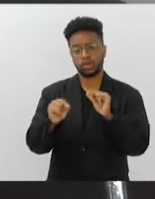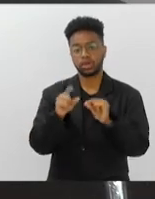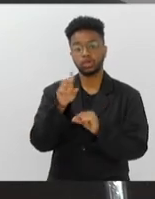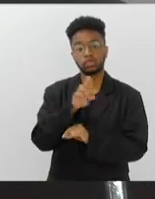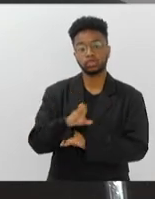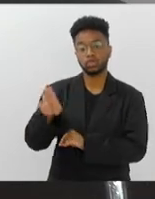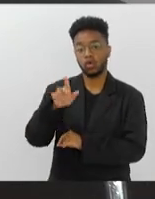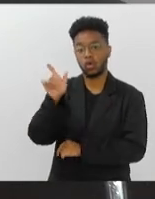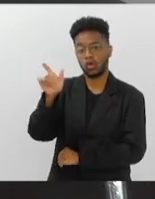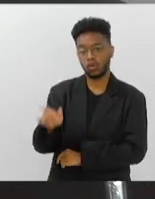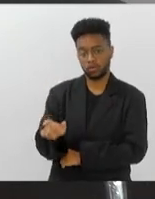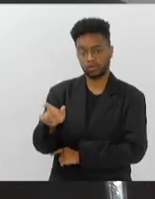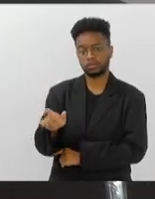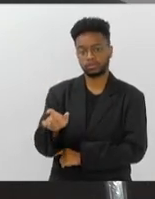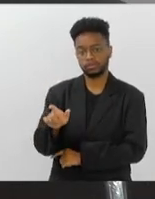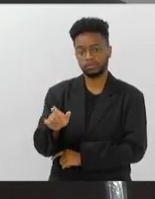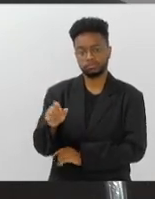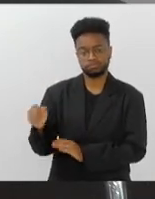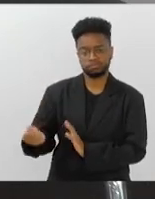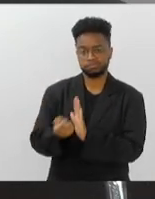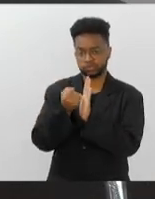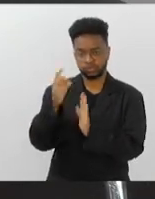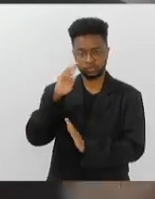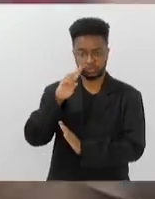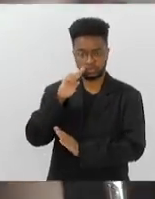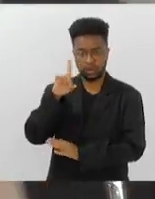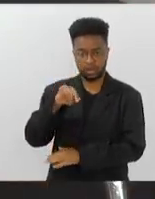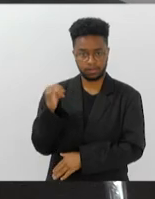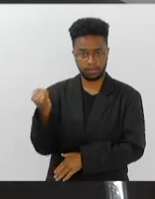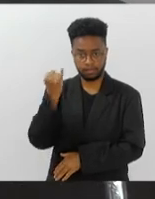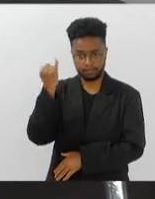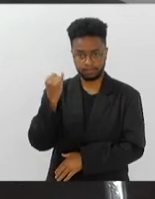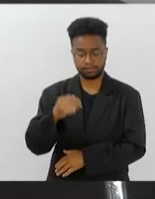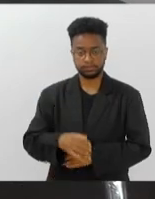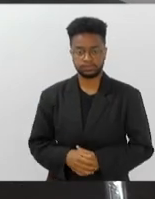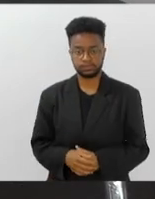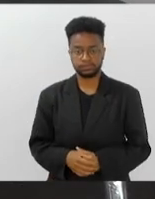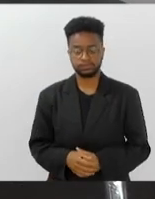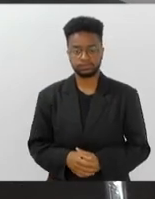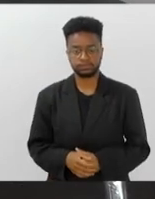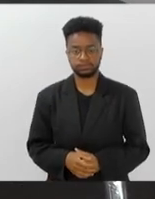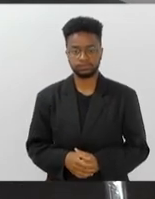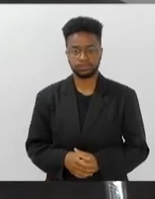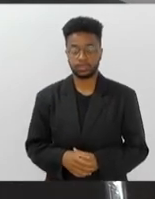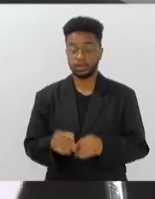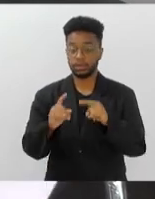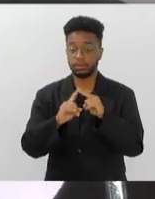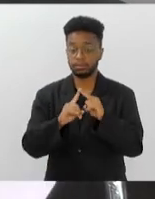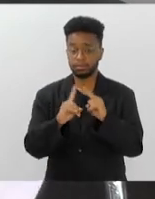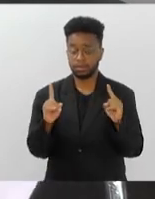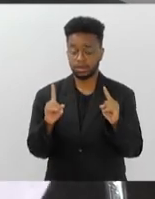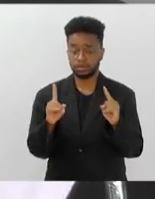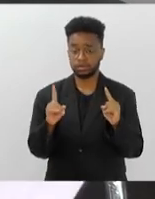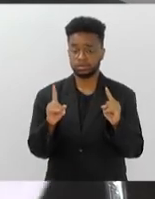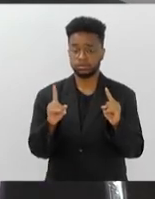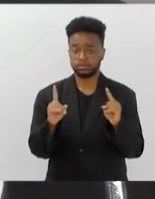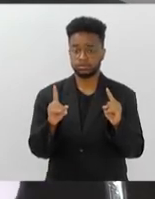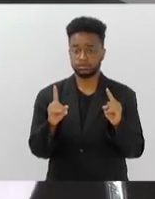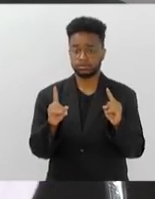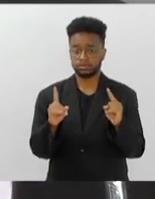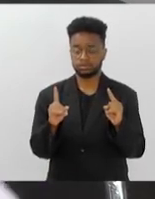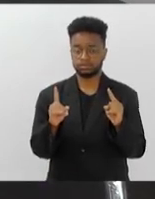dessa figura lendária, histórica, importante, que é o Ebert de Souza. De qualquer forma,